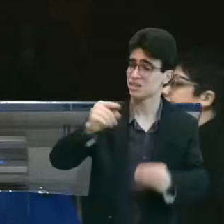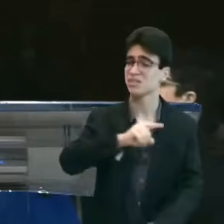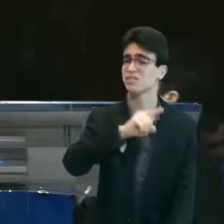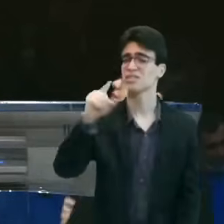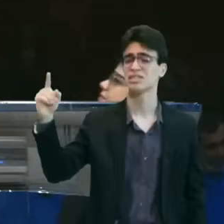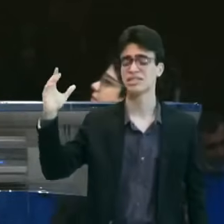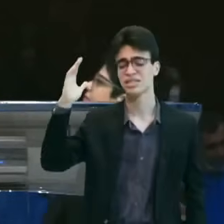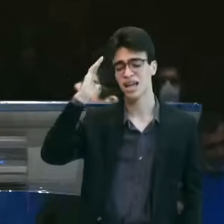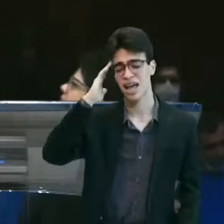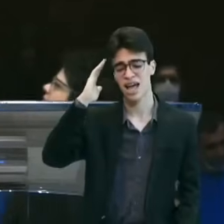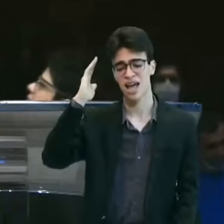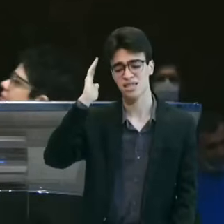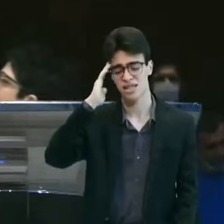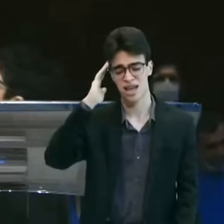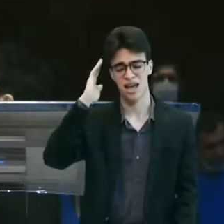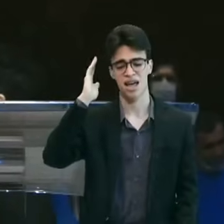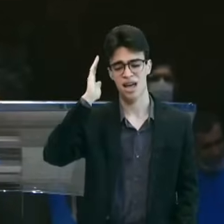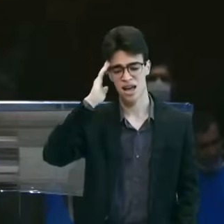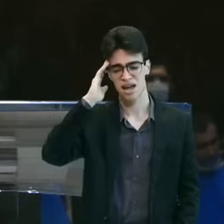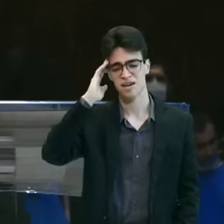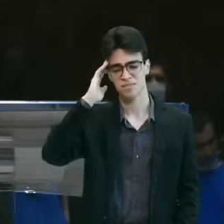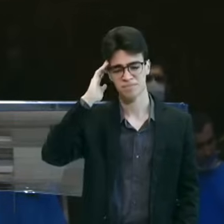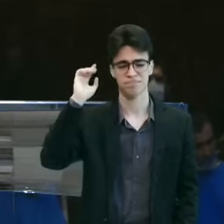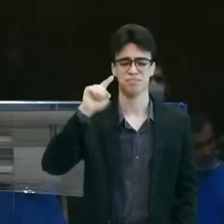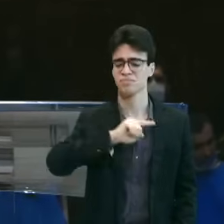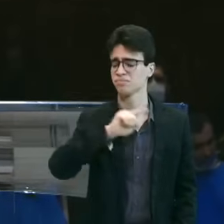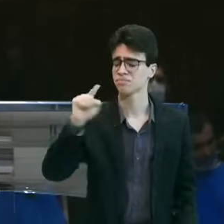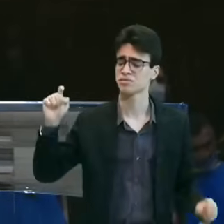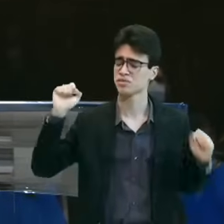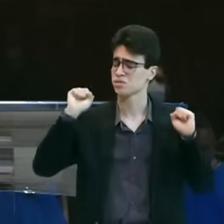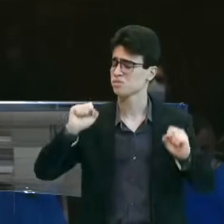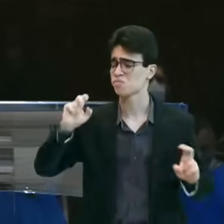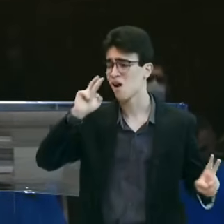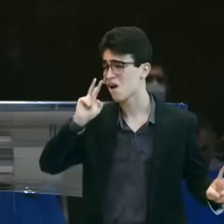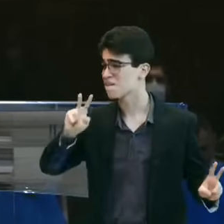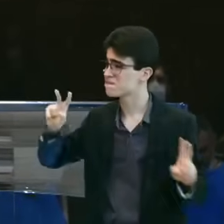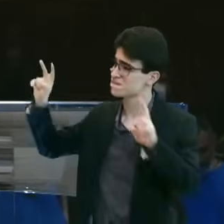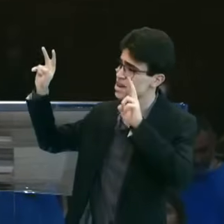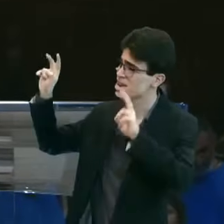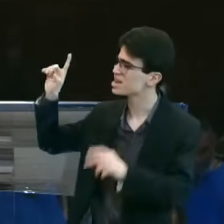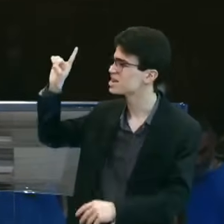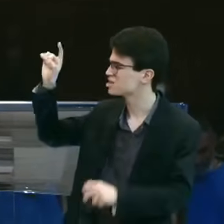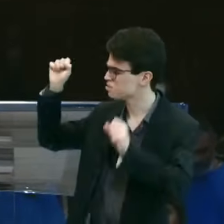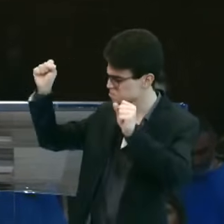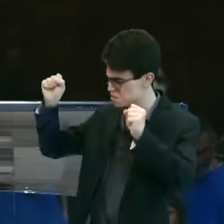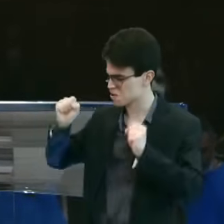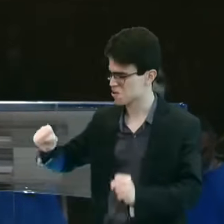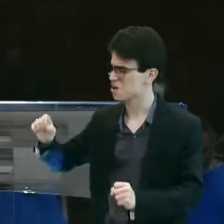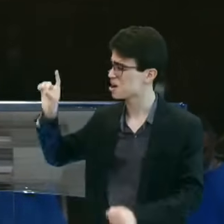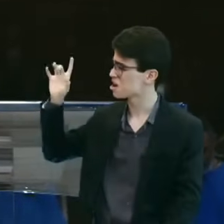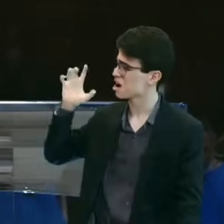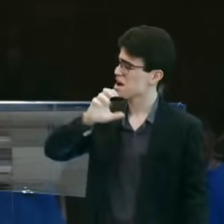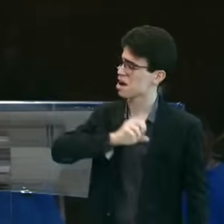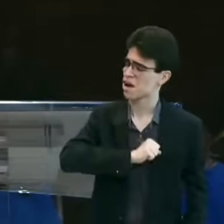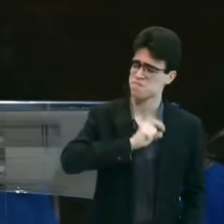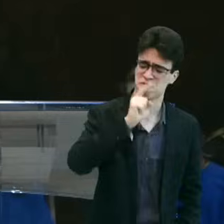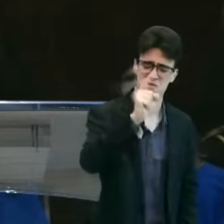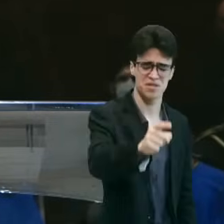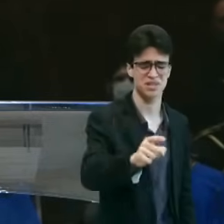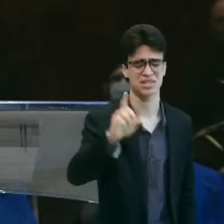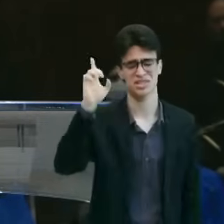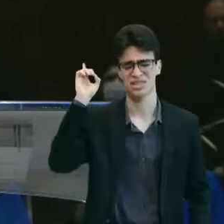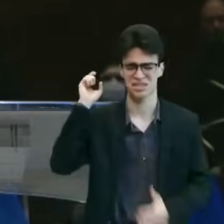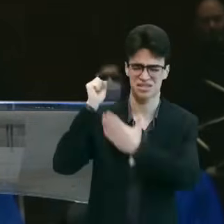esses teus filhos, que eles possam ouvir, o Deus Todo-Poderoso que te ama, está agindo a